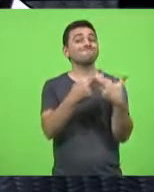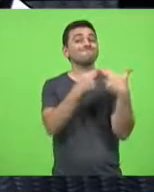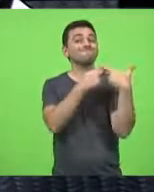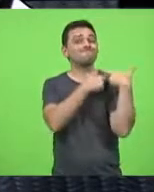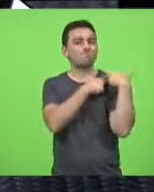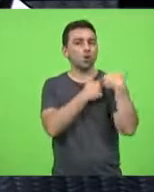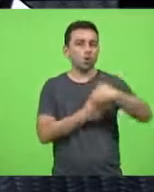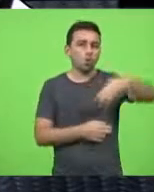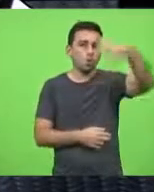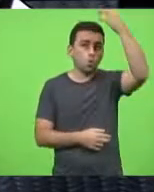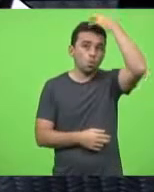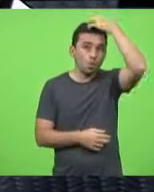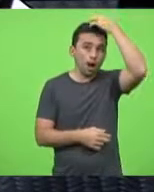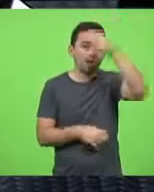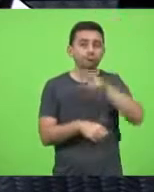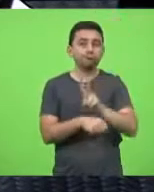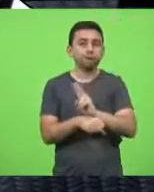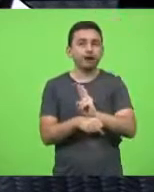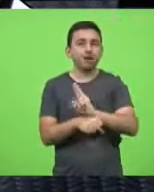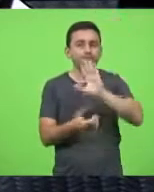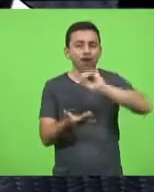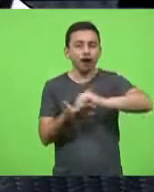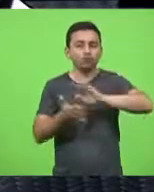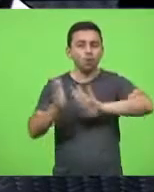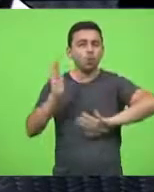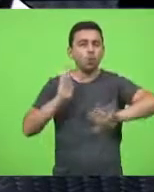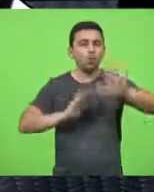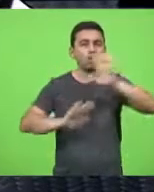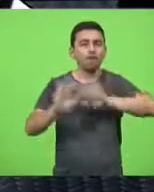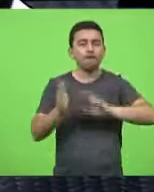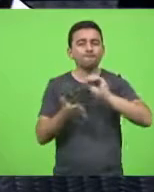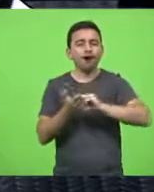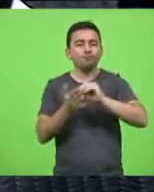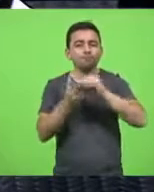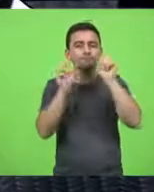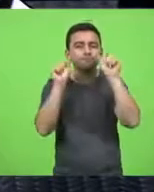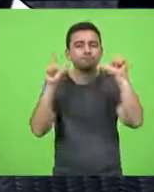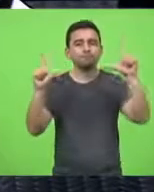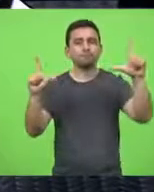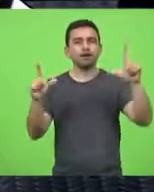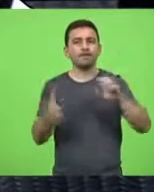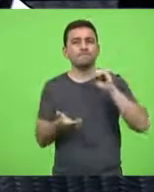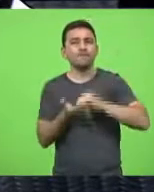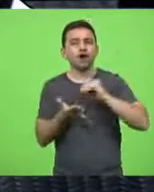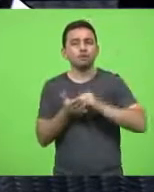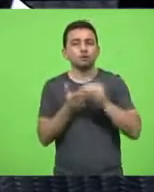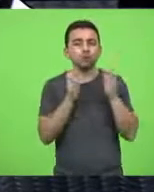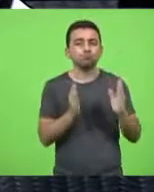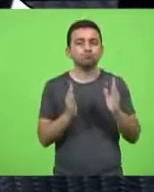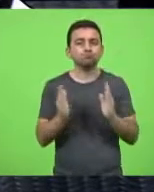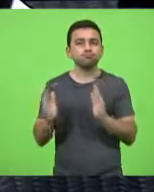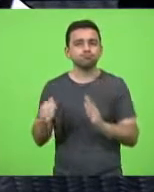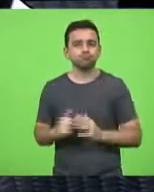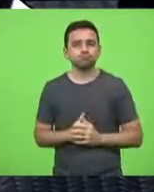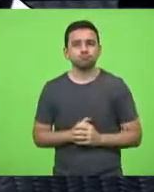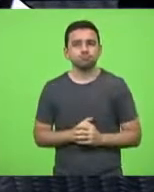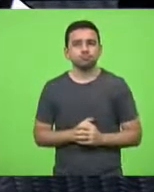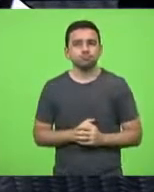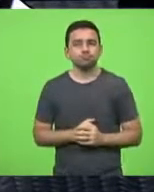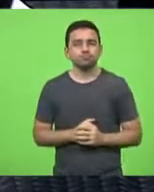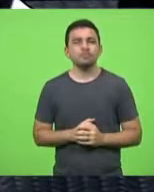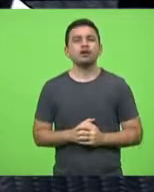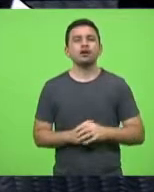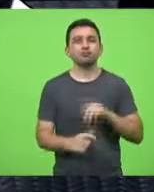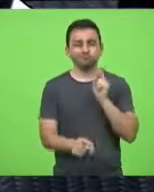em vigilando, falta de cuidado, falta de atenção, falta de ordem. E isso foi apurado